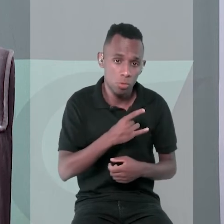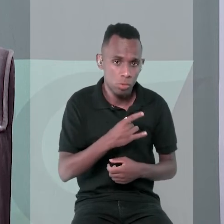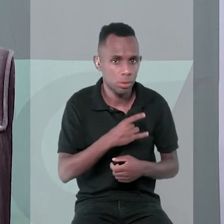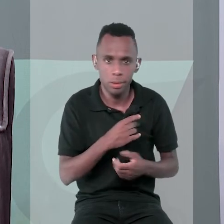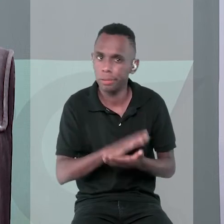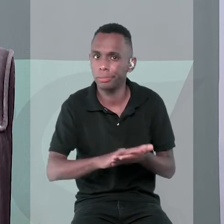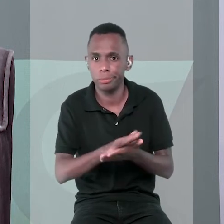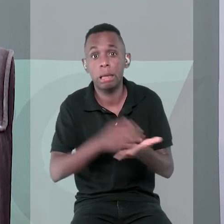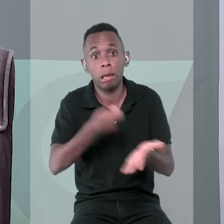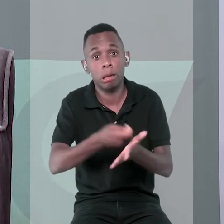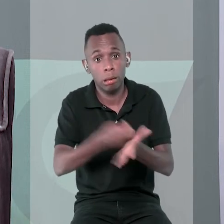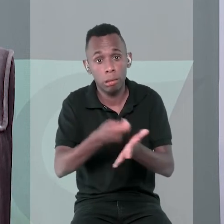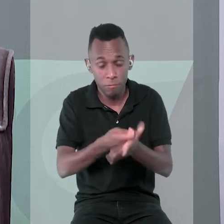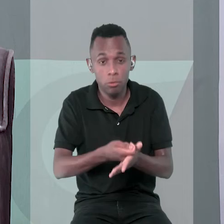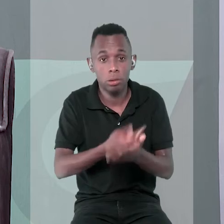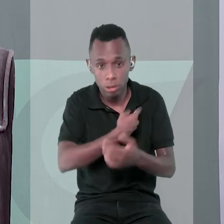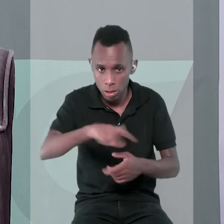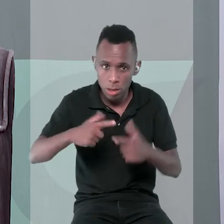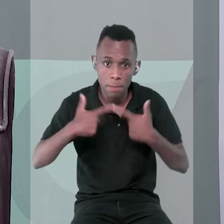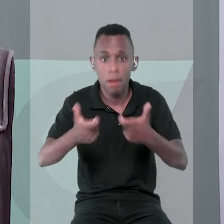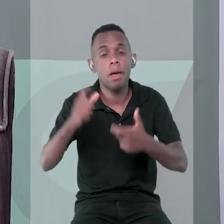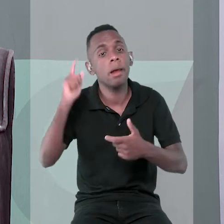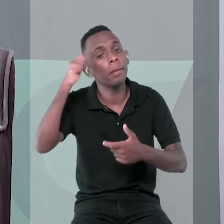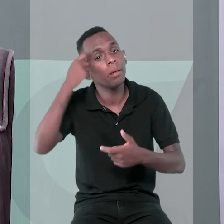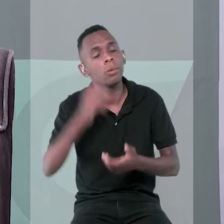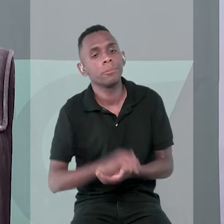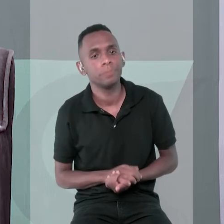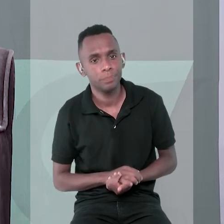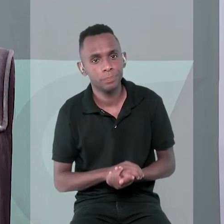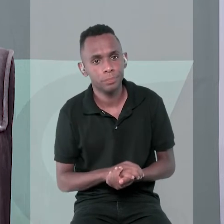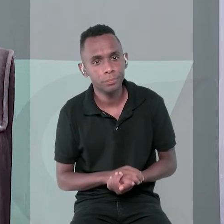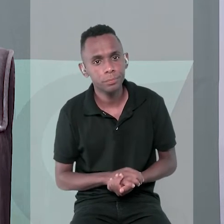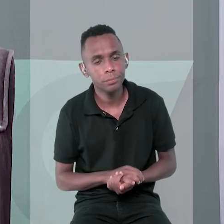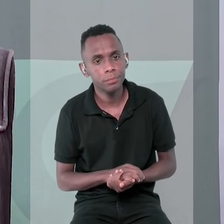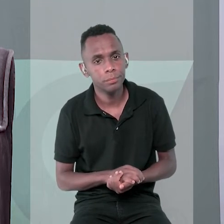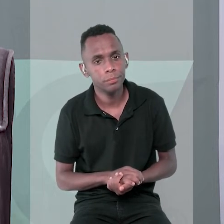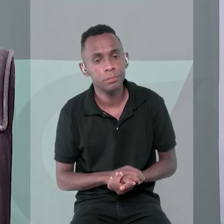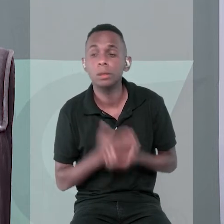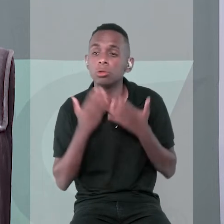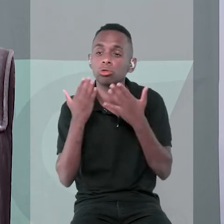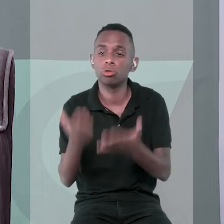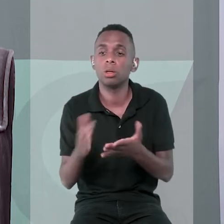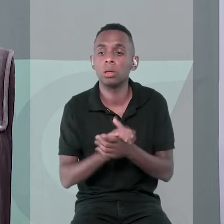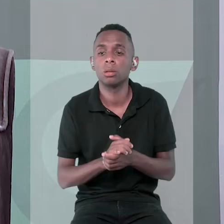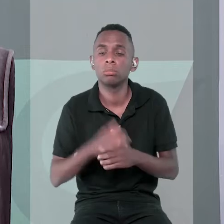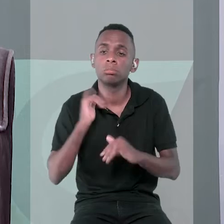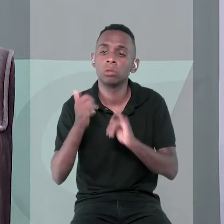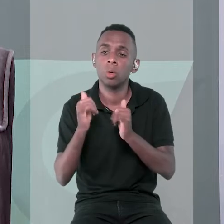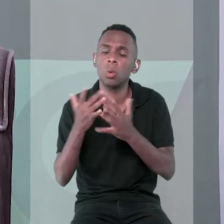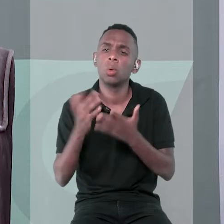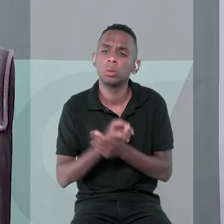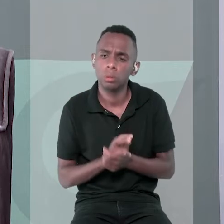voluntários não eram nada, eram forçados a ir à guerra, eram negros. Né? E aí ele chega lá, conta essa história, o